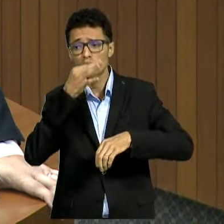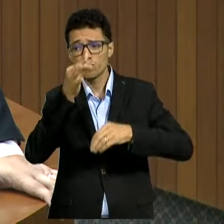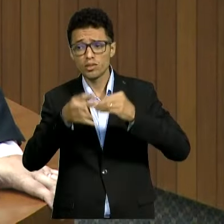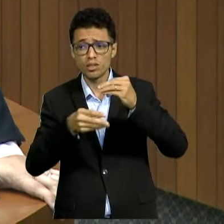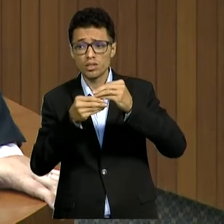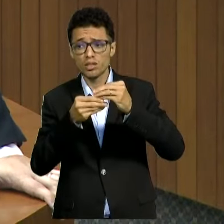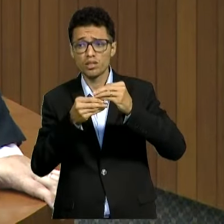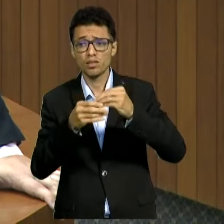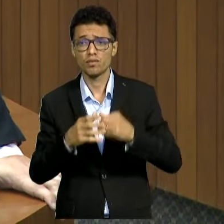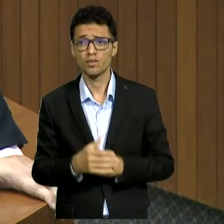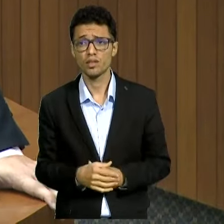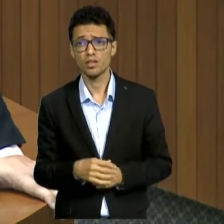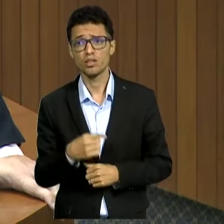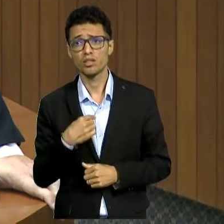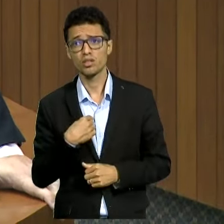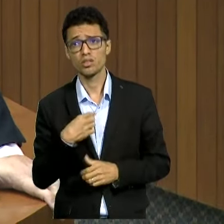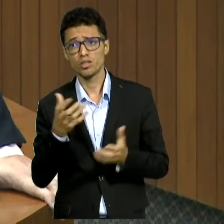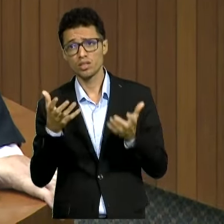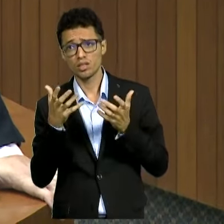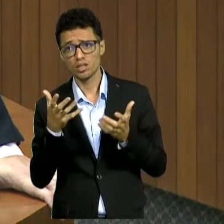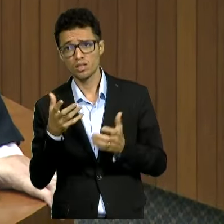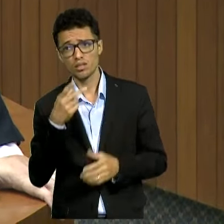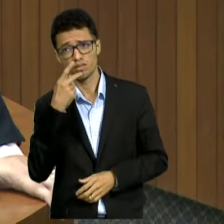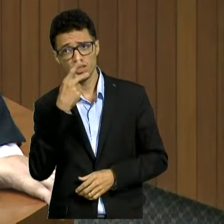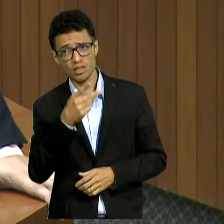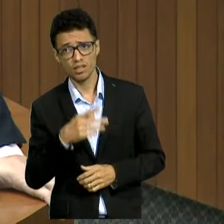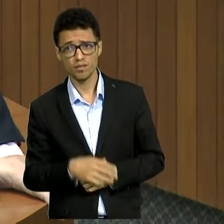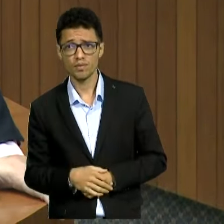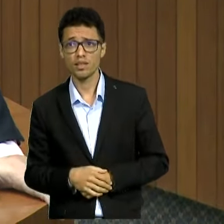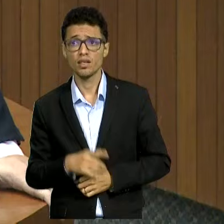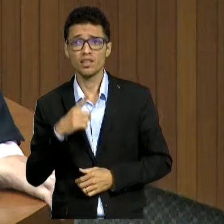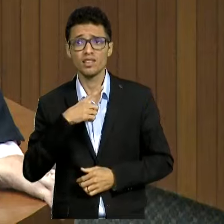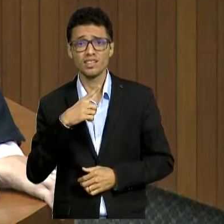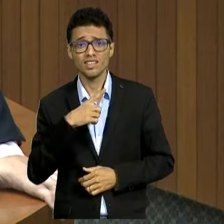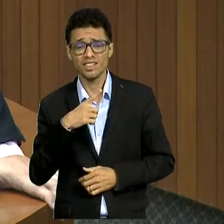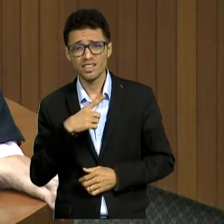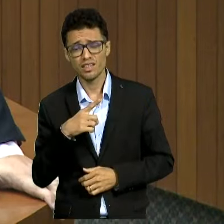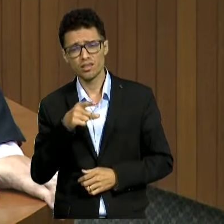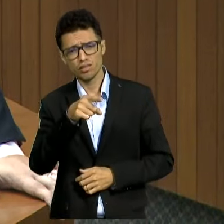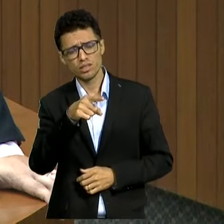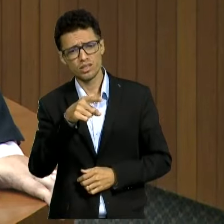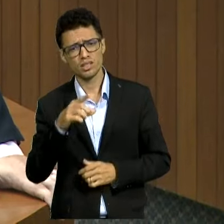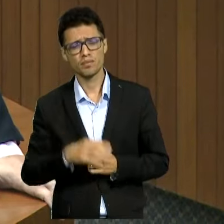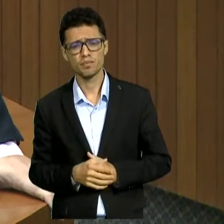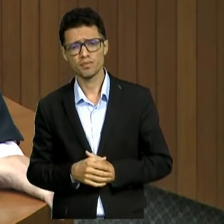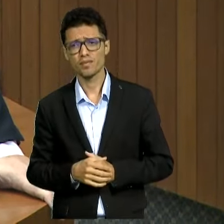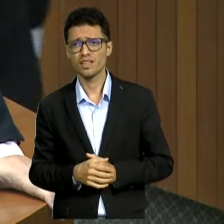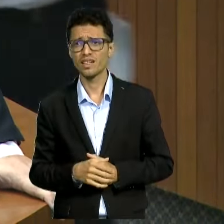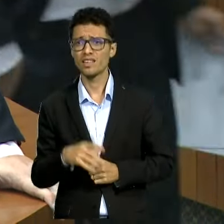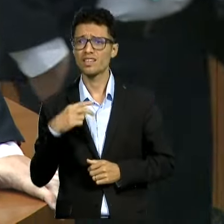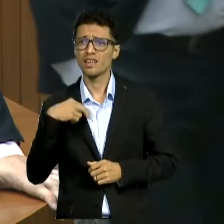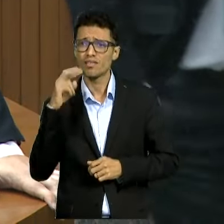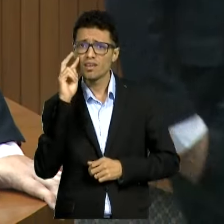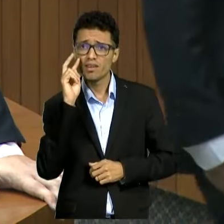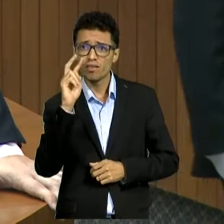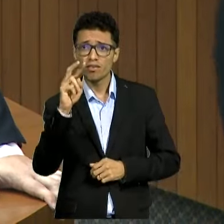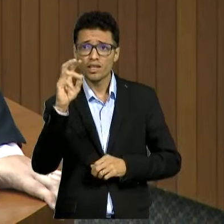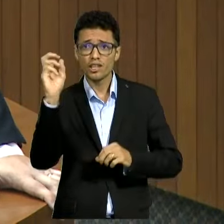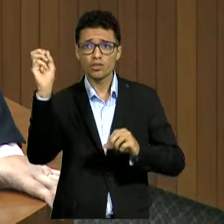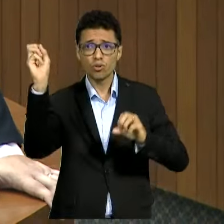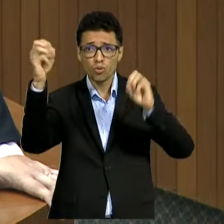vou só reiterar o que ele disse outro dia, num tom talvez um pouco mais elevado. Enquanto Vossa Excelência estava assistindo o show da Madonna, eu